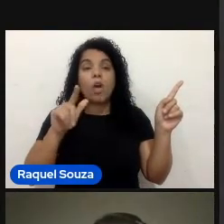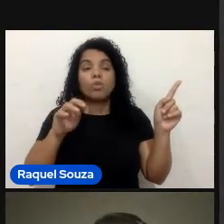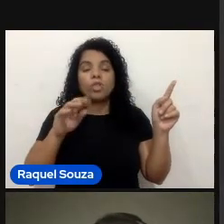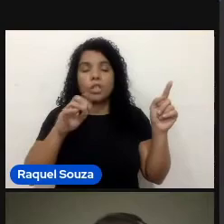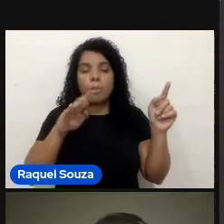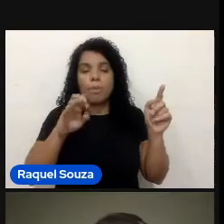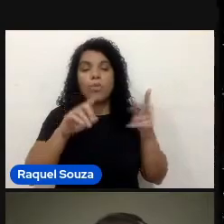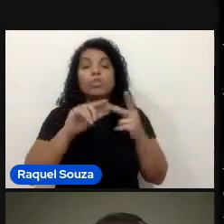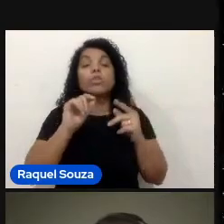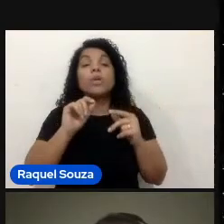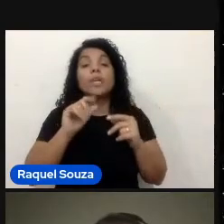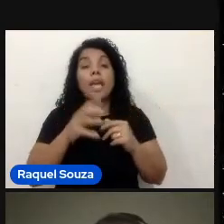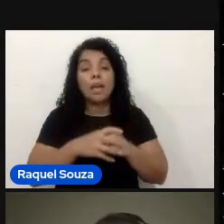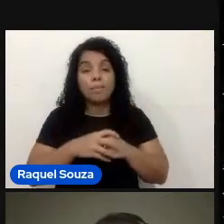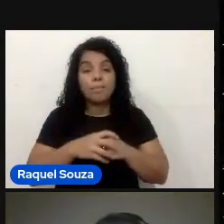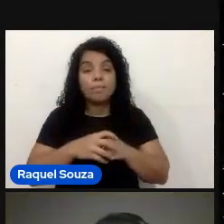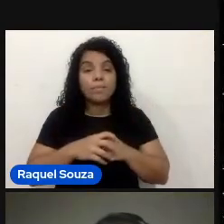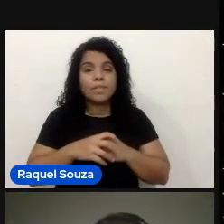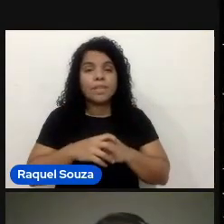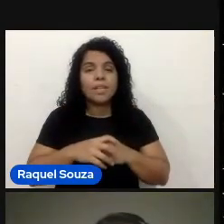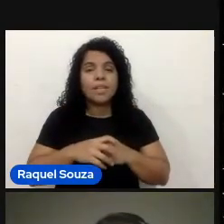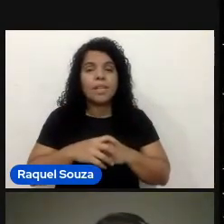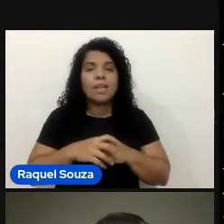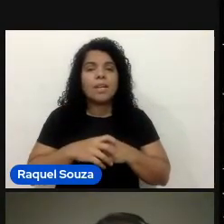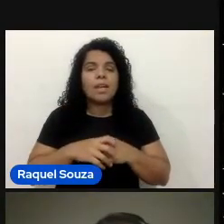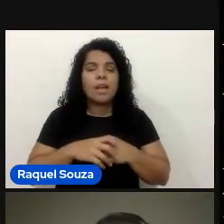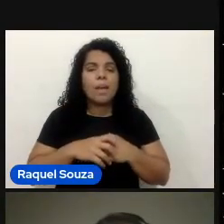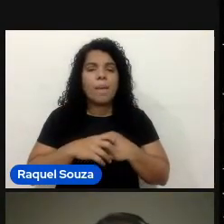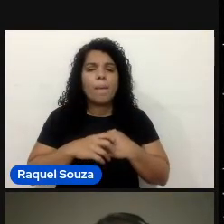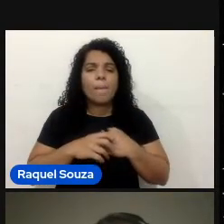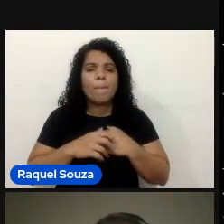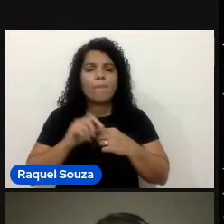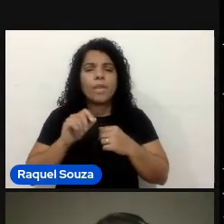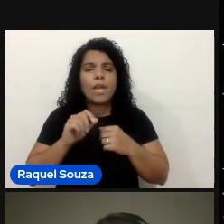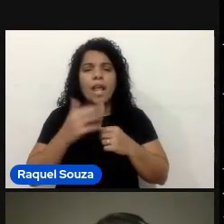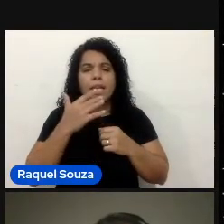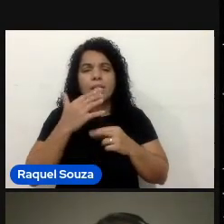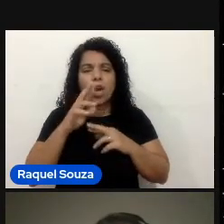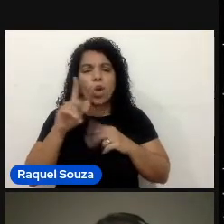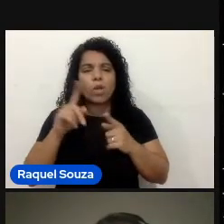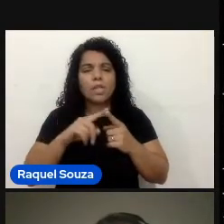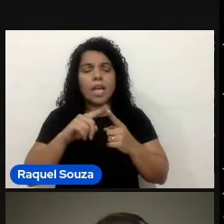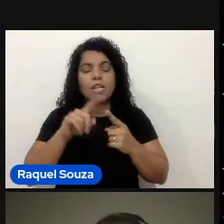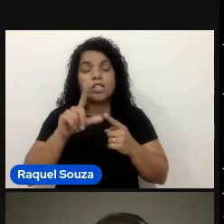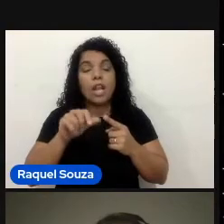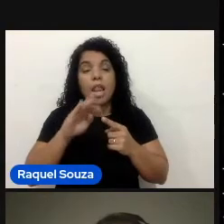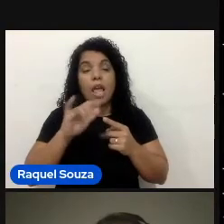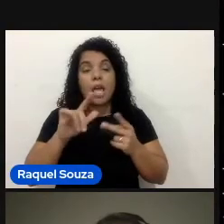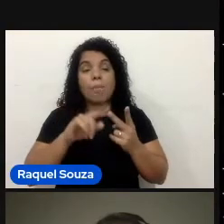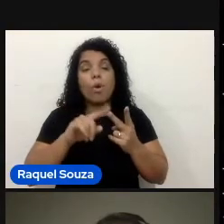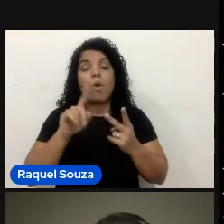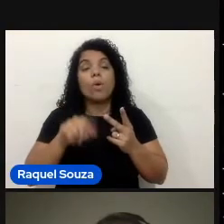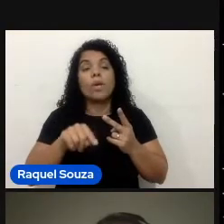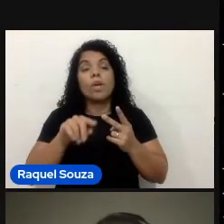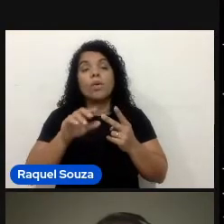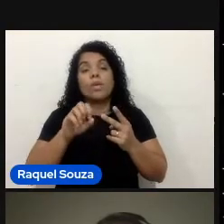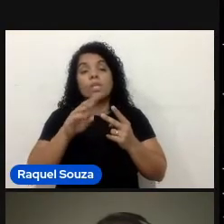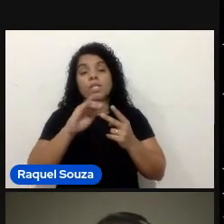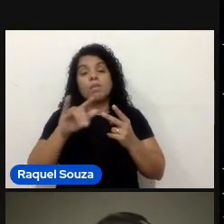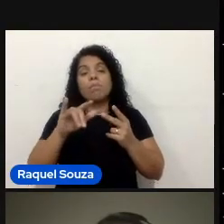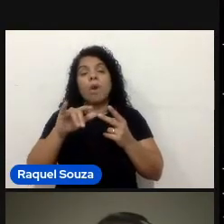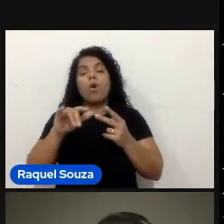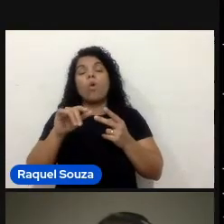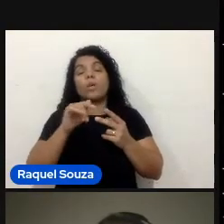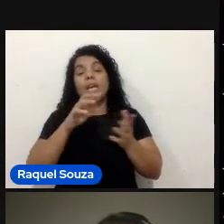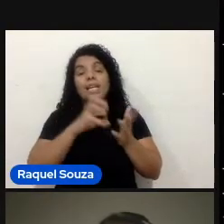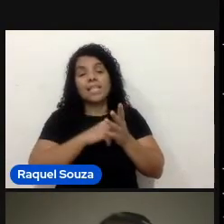é o aqui em relação ao contraste? É um label e um small. Cadastrar como administrador